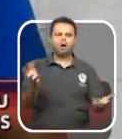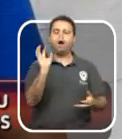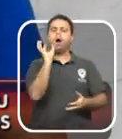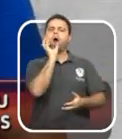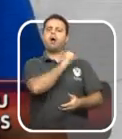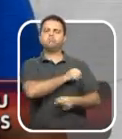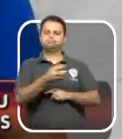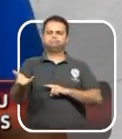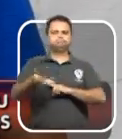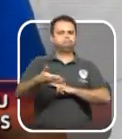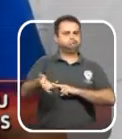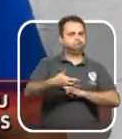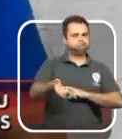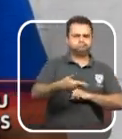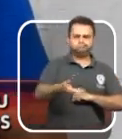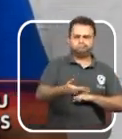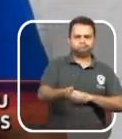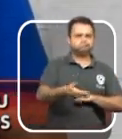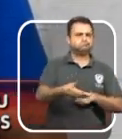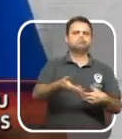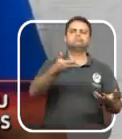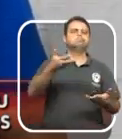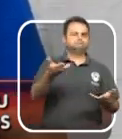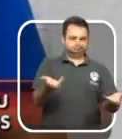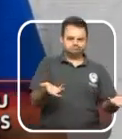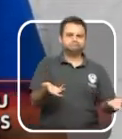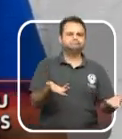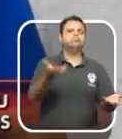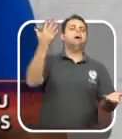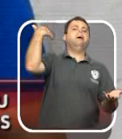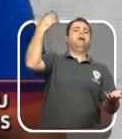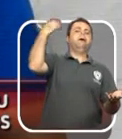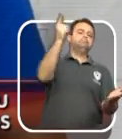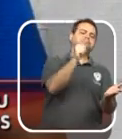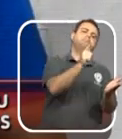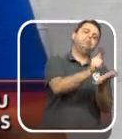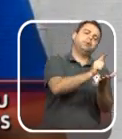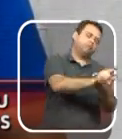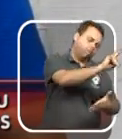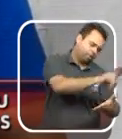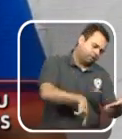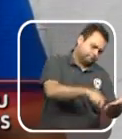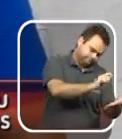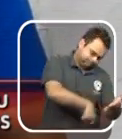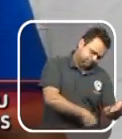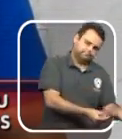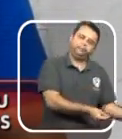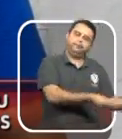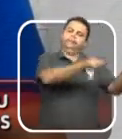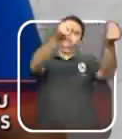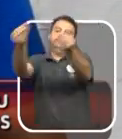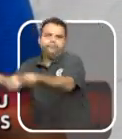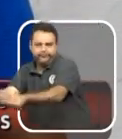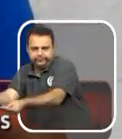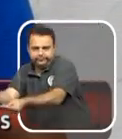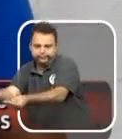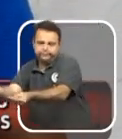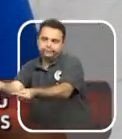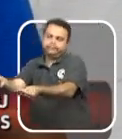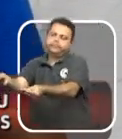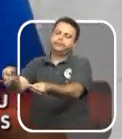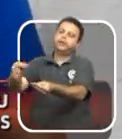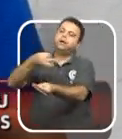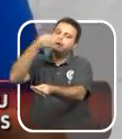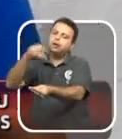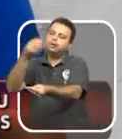um prédio, né? Um sobrado só para guardar papéis. E se nós não tivéssemos implantado a Câmara Digital, daqui a um tempo